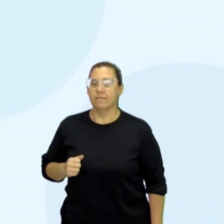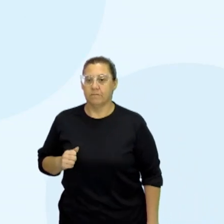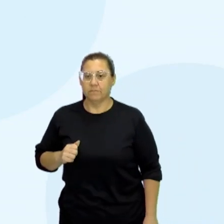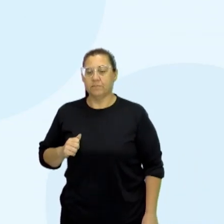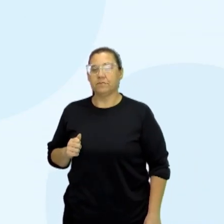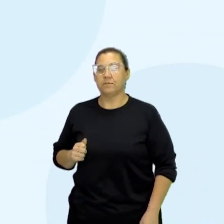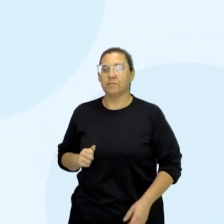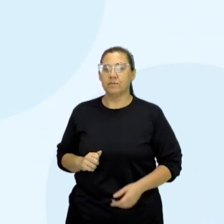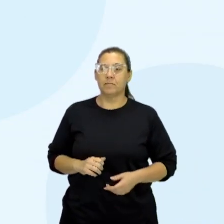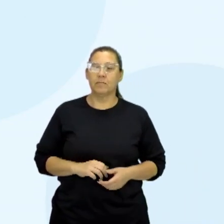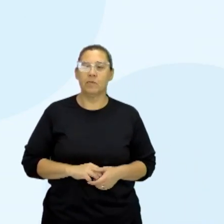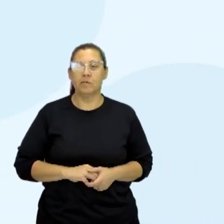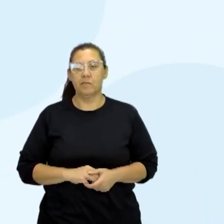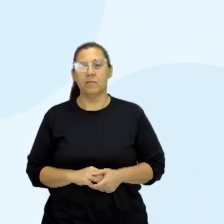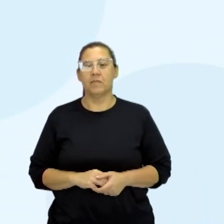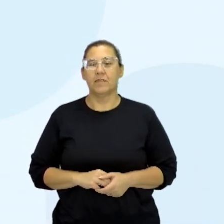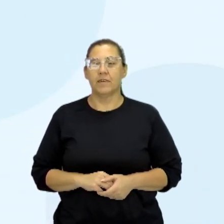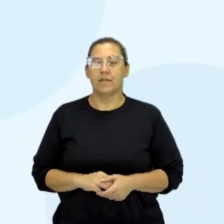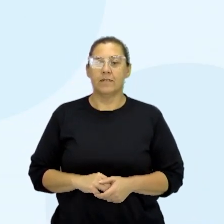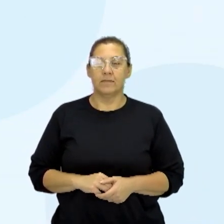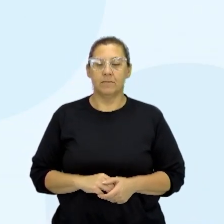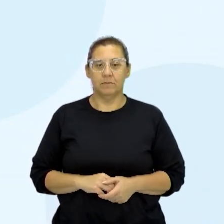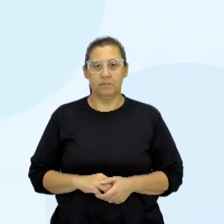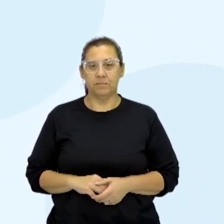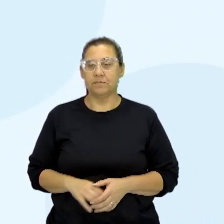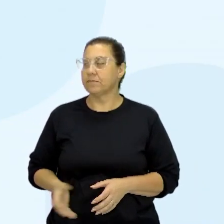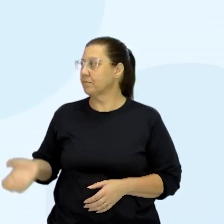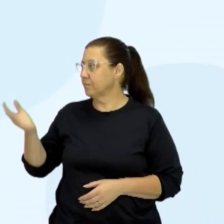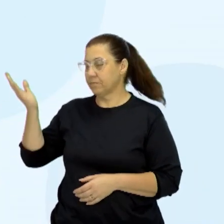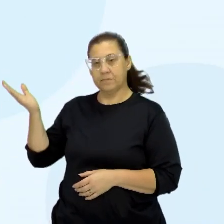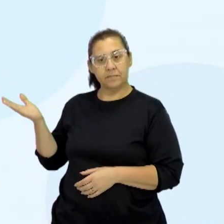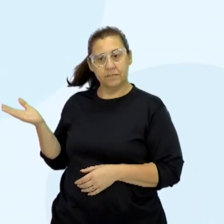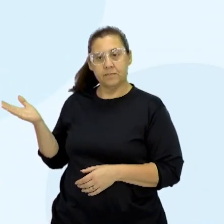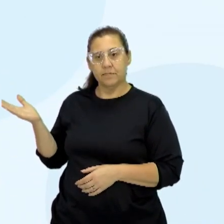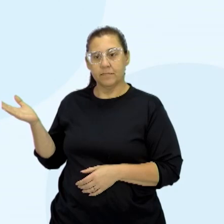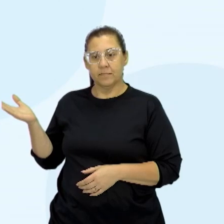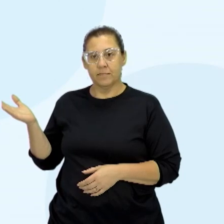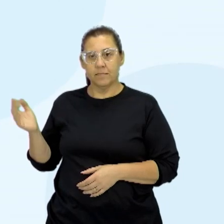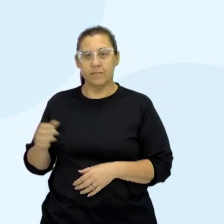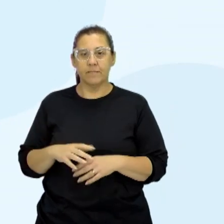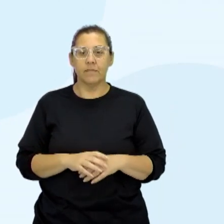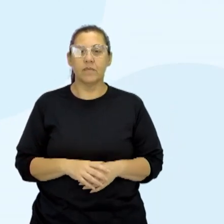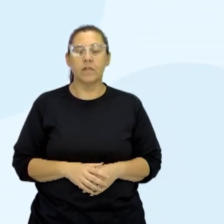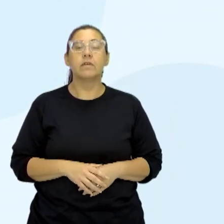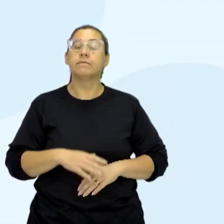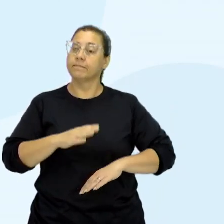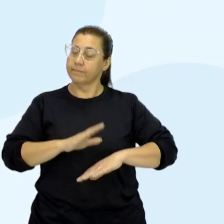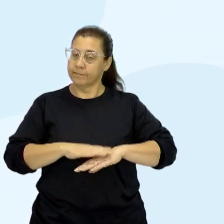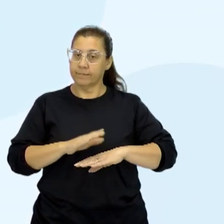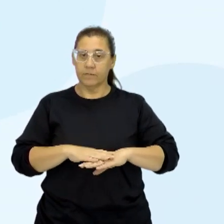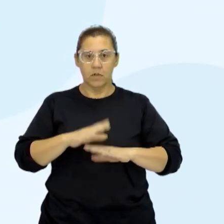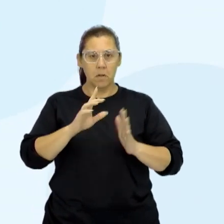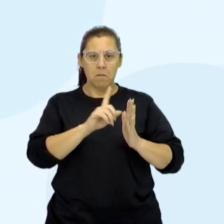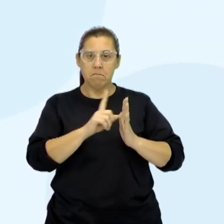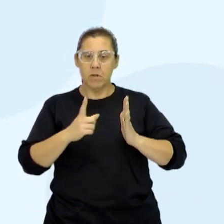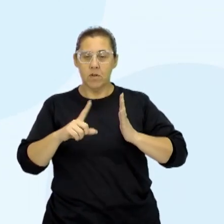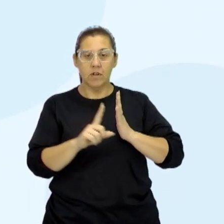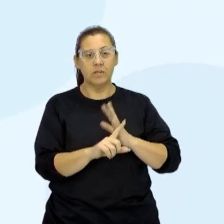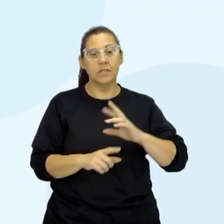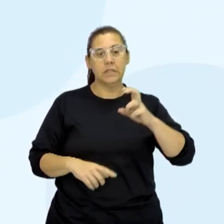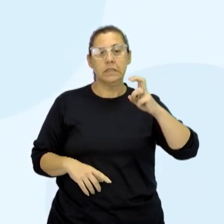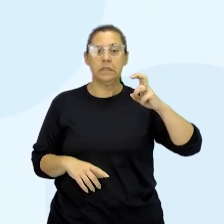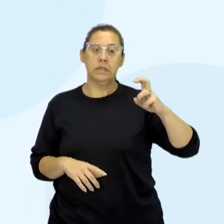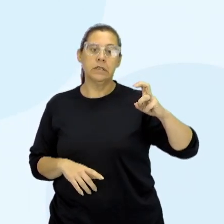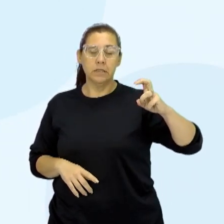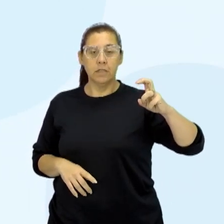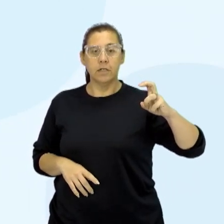fortalecimento do Sistema Nacional de Unidades de Conservação, o SNUC, atuando prioritariamente em 5